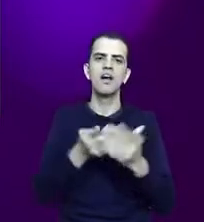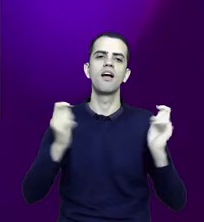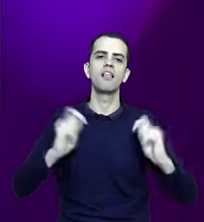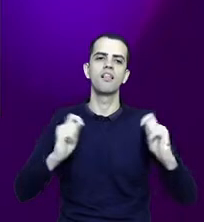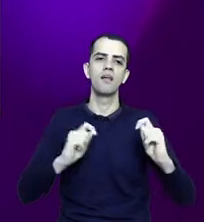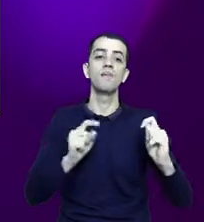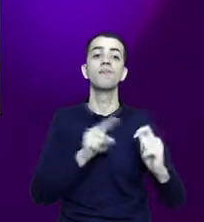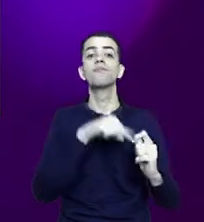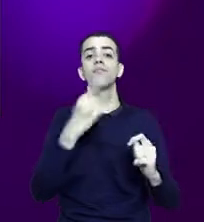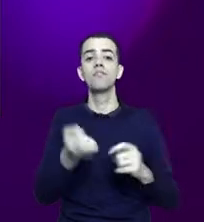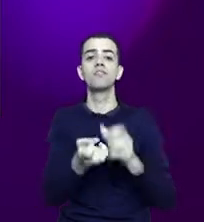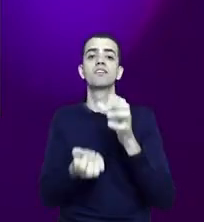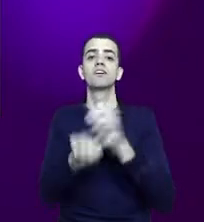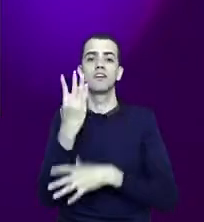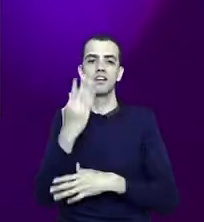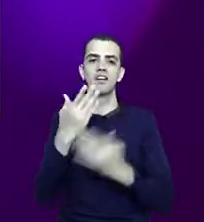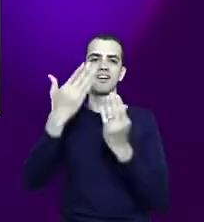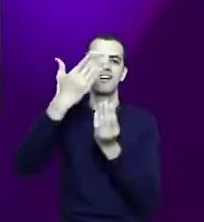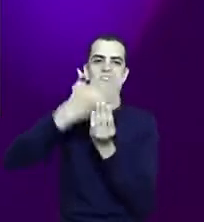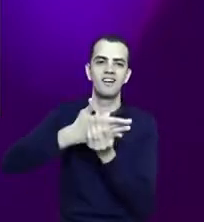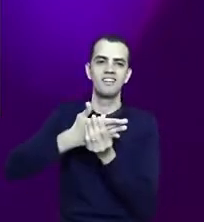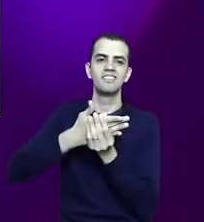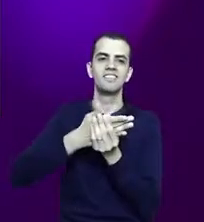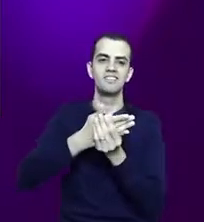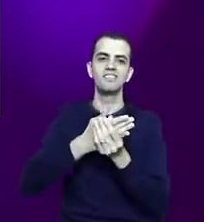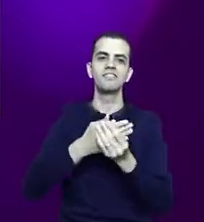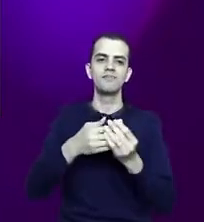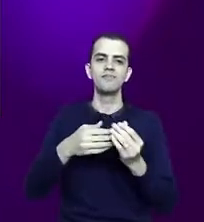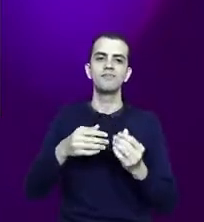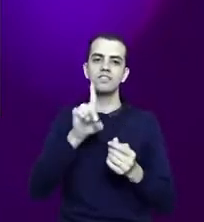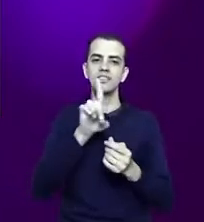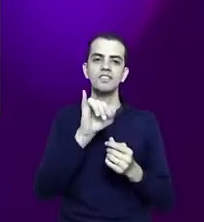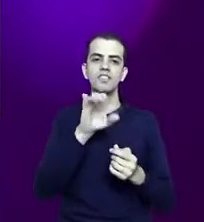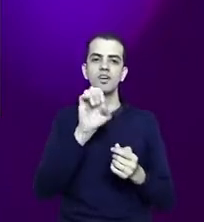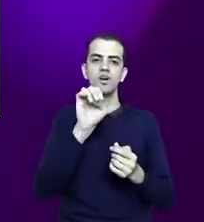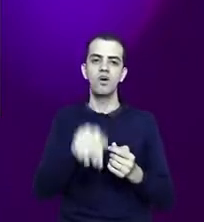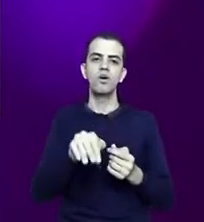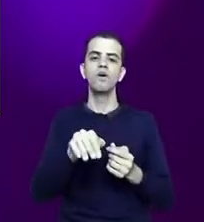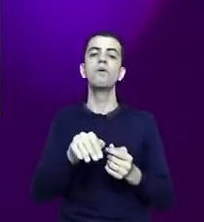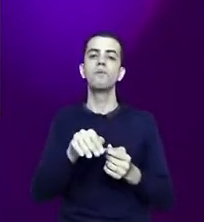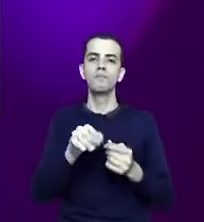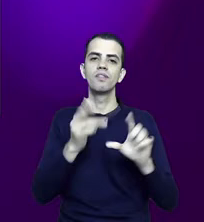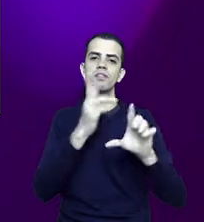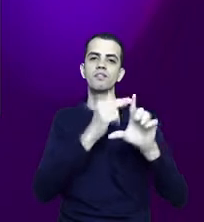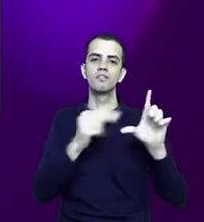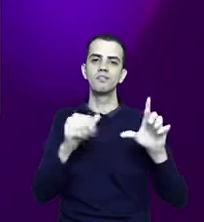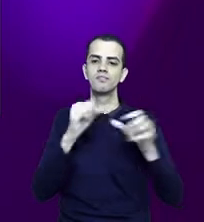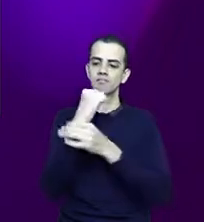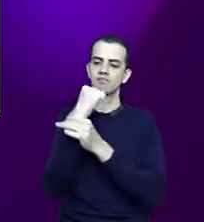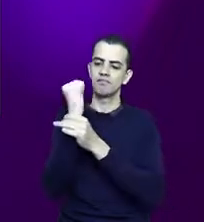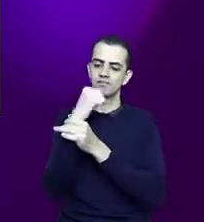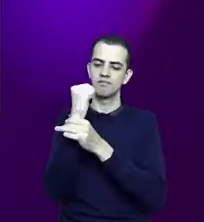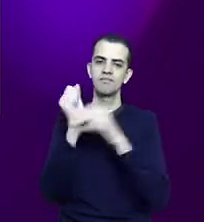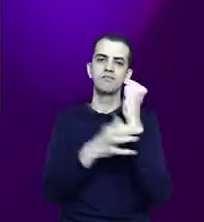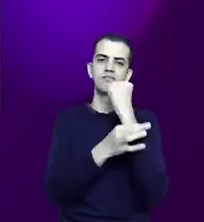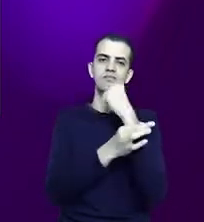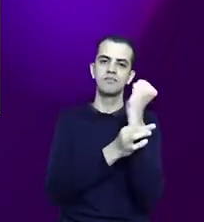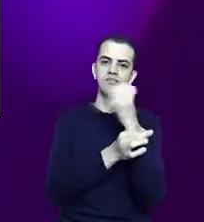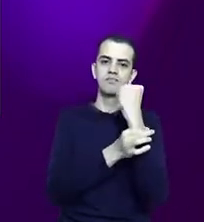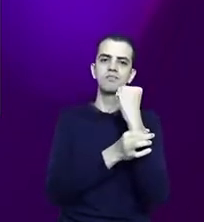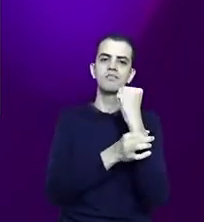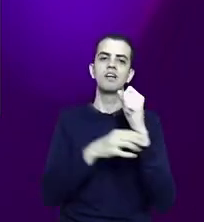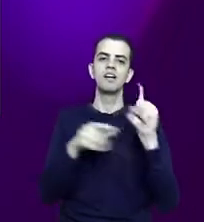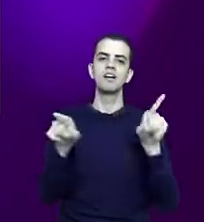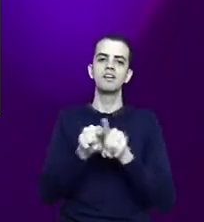na tomografia com cortes finos em 1 milímetro de ambos os punhos. Esse arquivo é gerado no formato de COM,